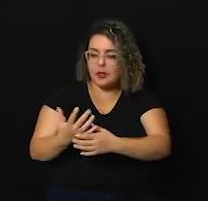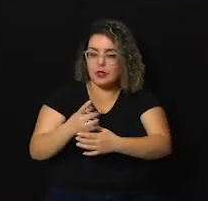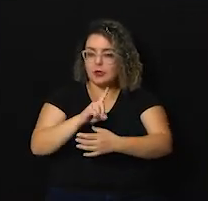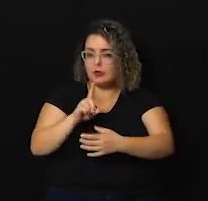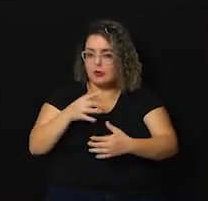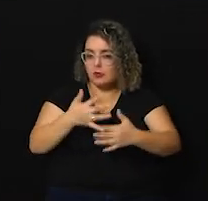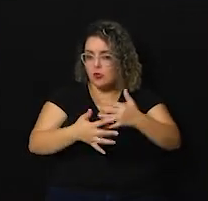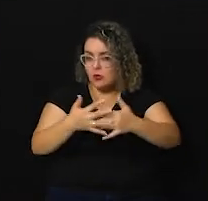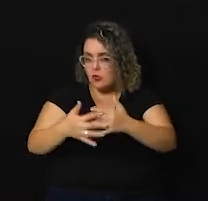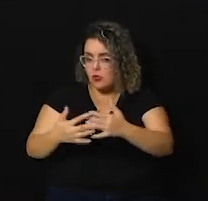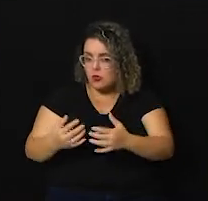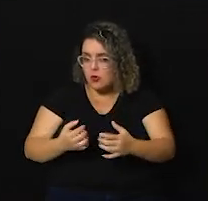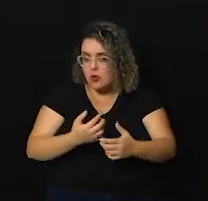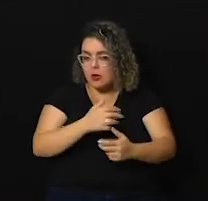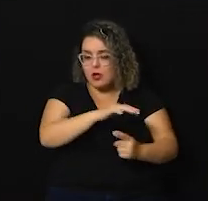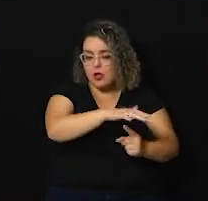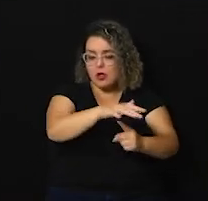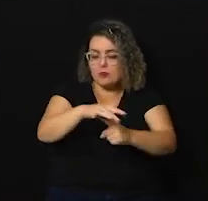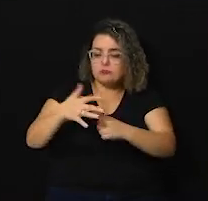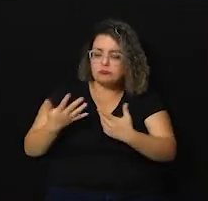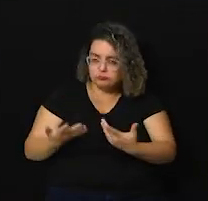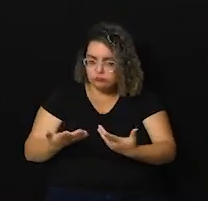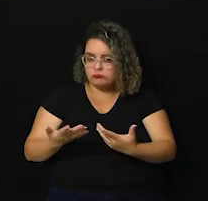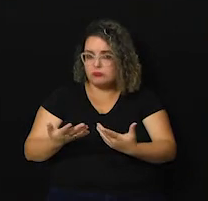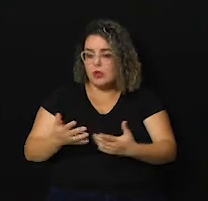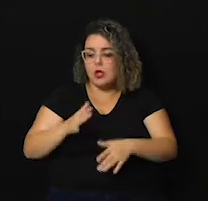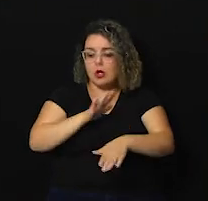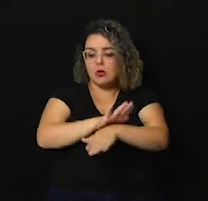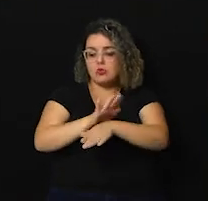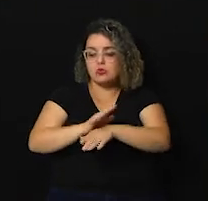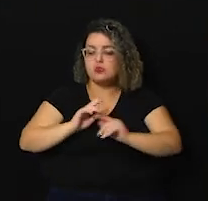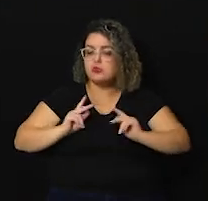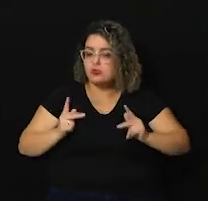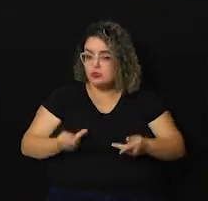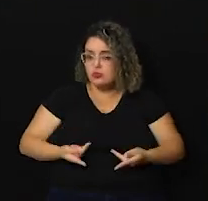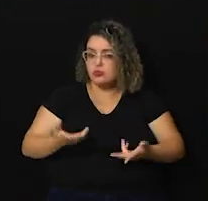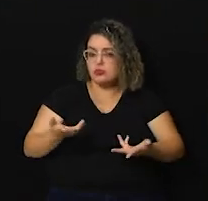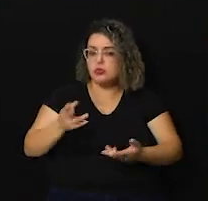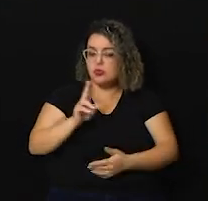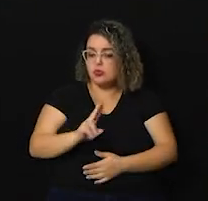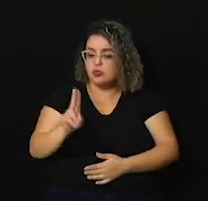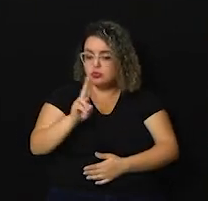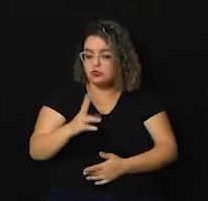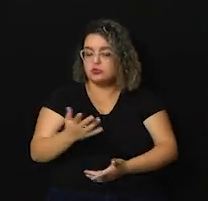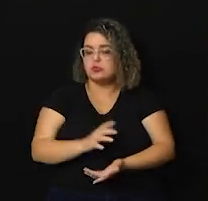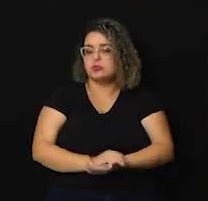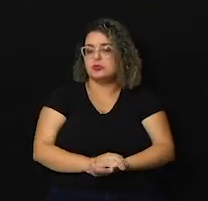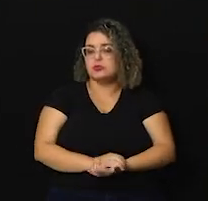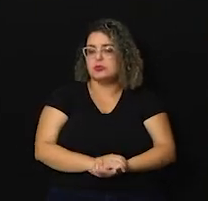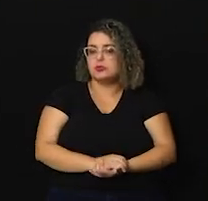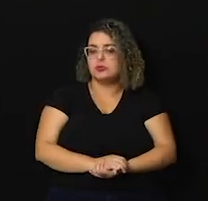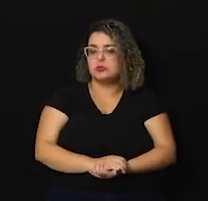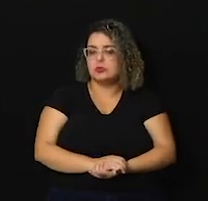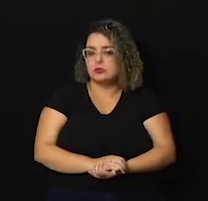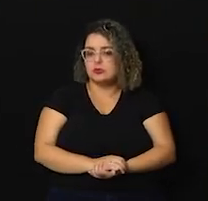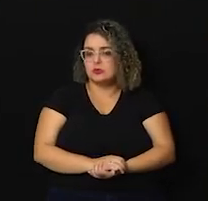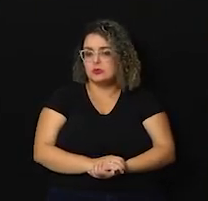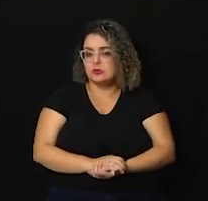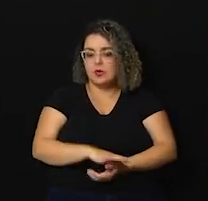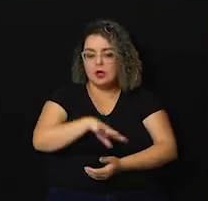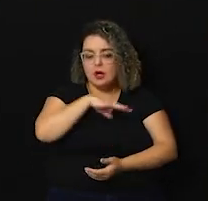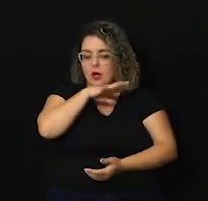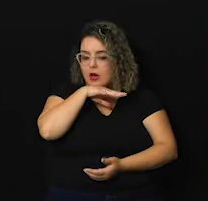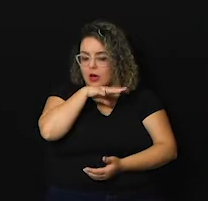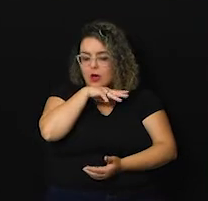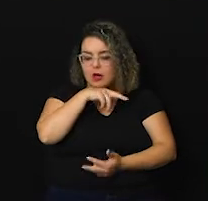agrida a natureza, trabalhe com a potencialidade que a natureza tem de se controlar, usando predadores, usando